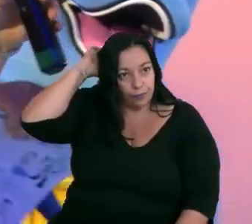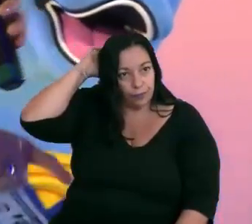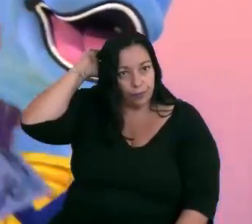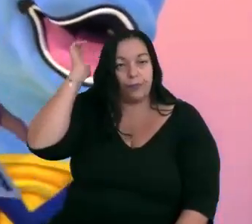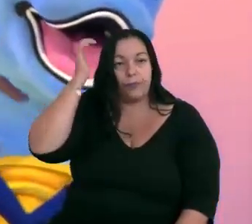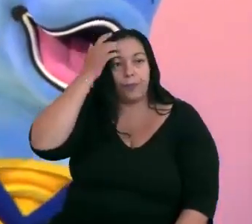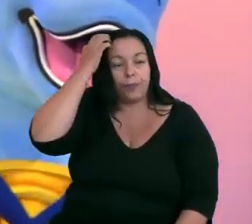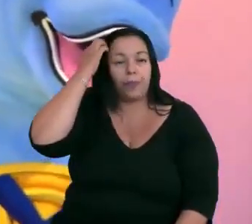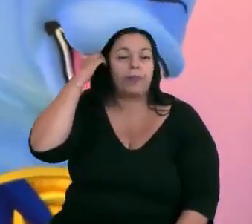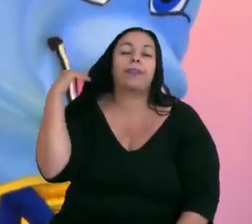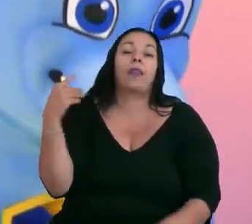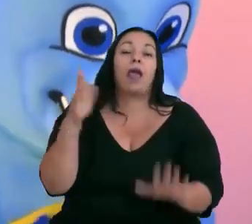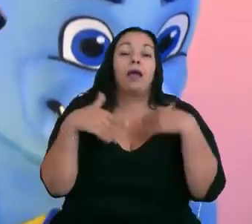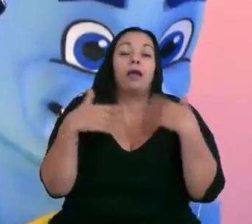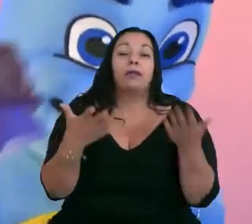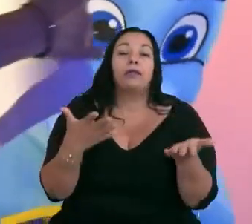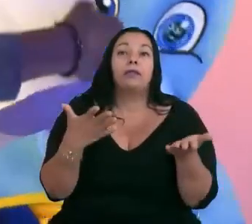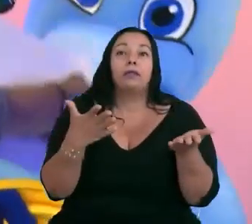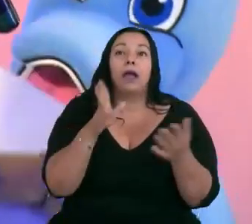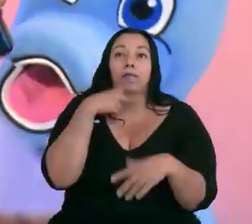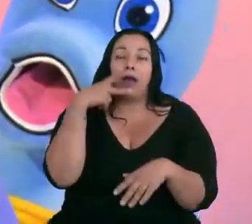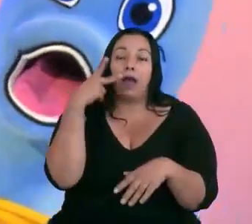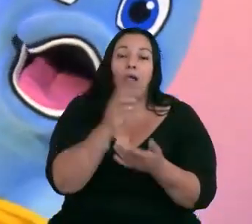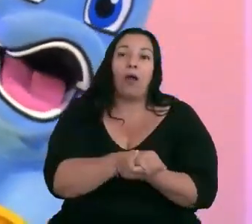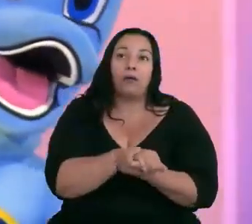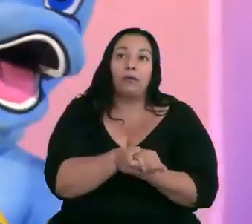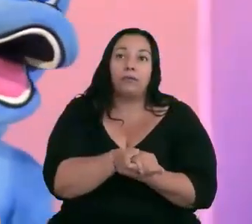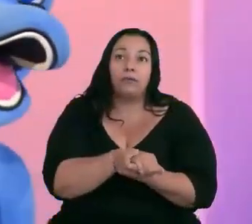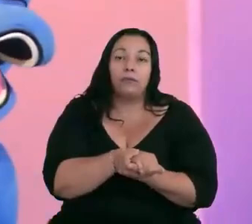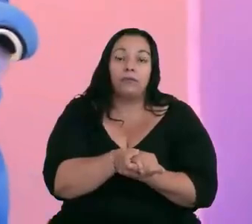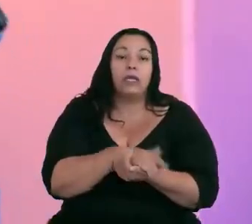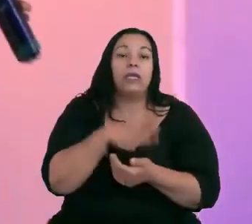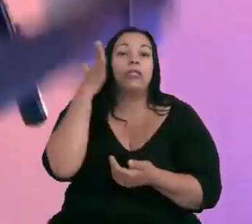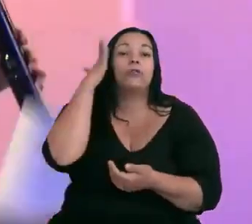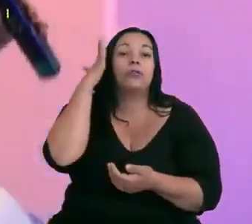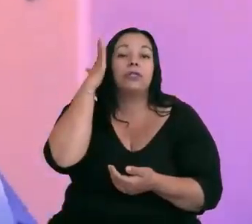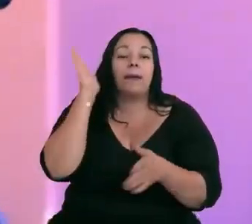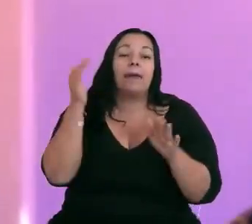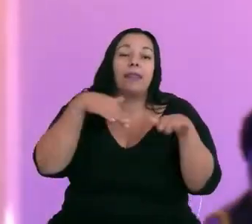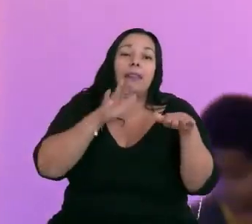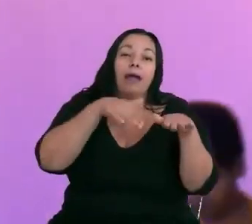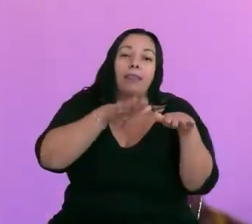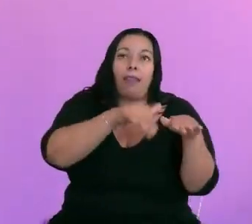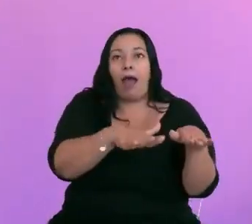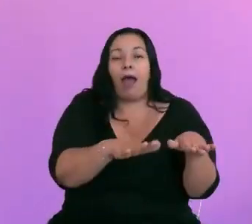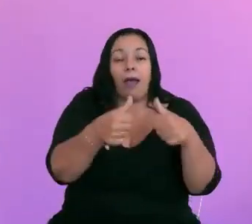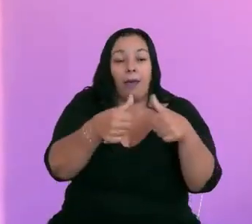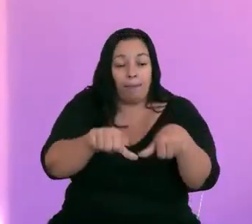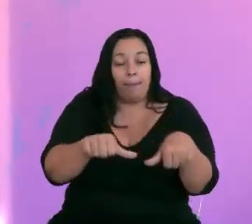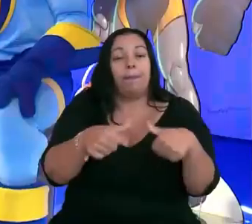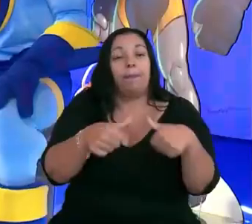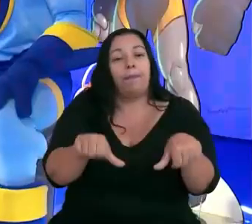Aí ele aqui também falou, ó, e se a gente não souber nadar? Aí é pior ainda, não é?